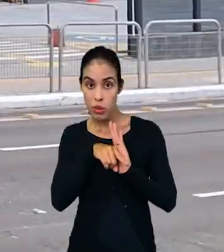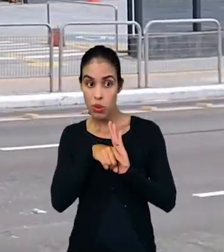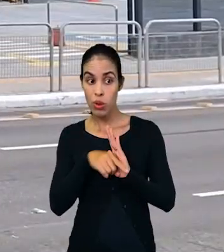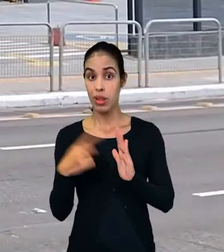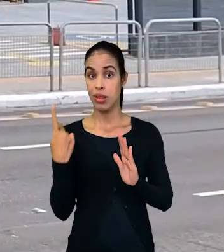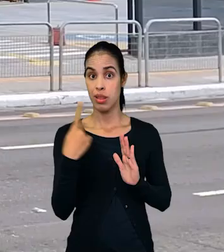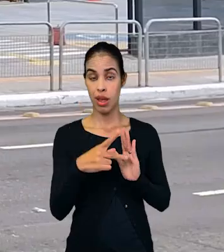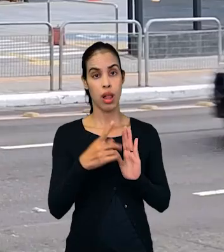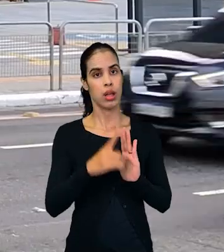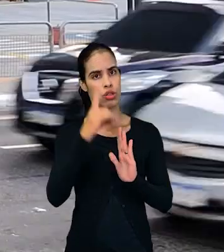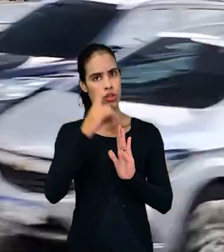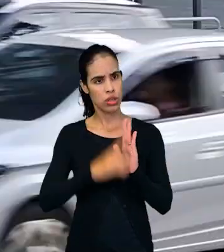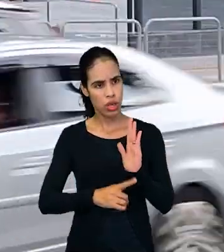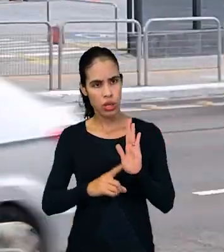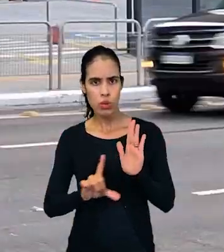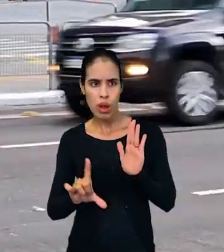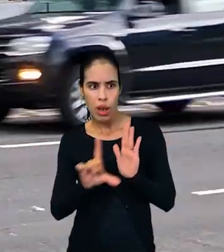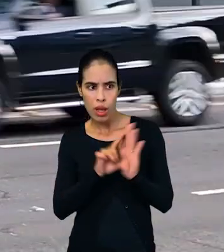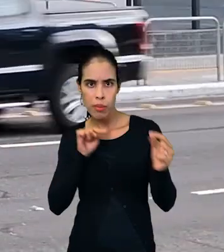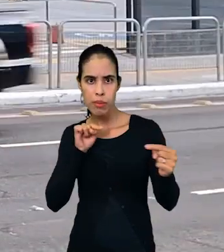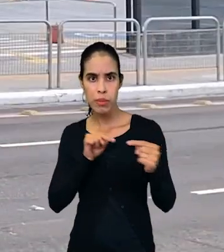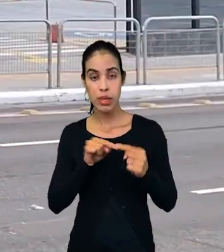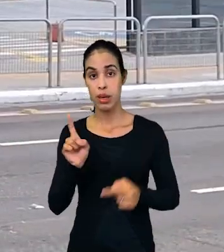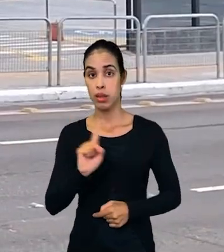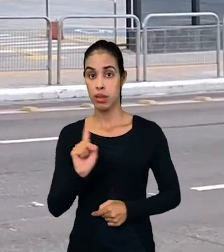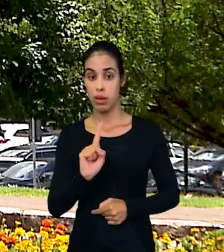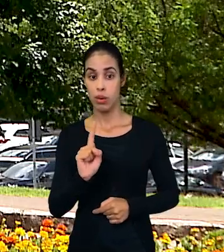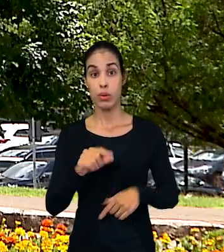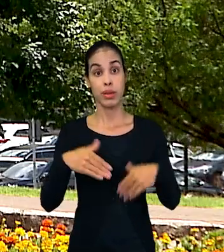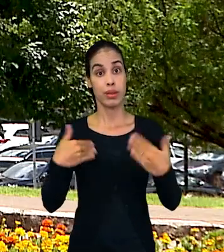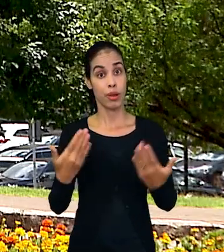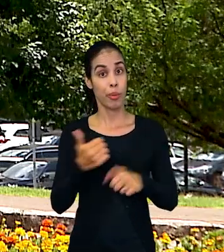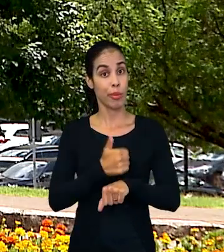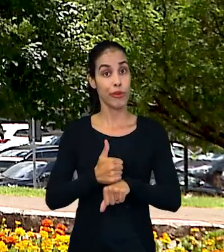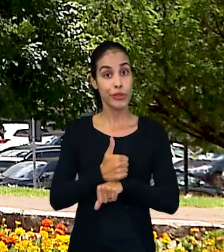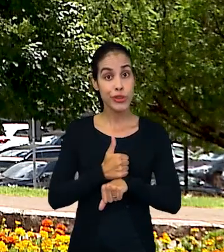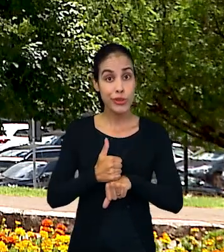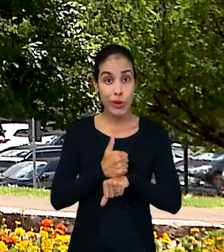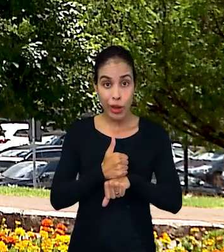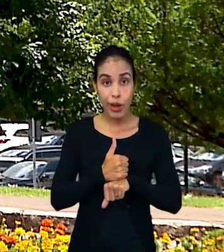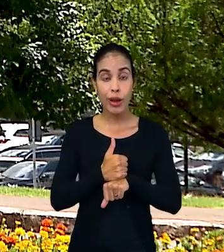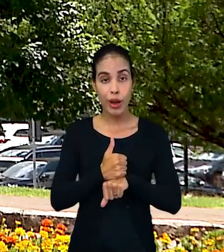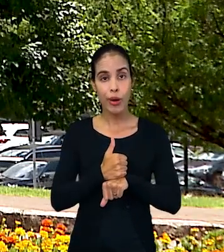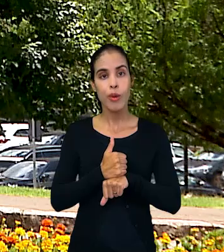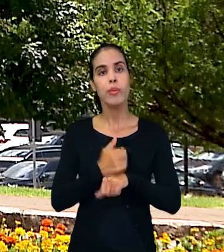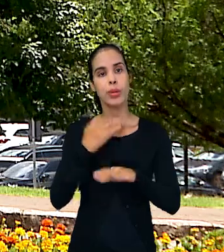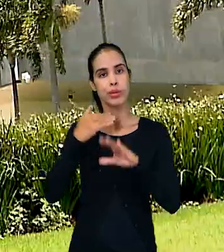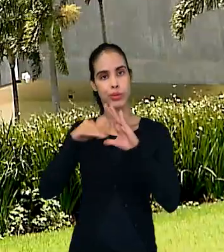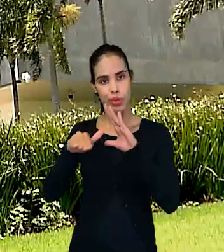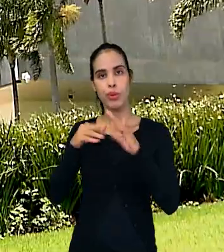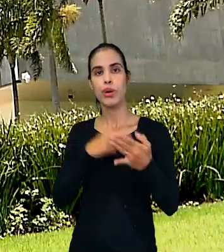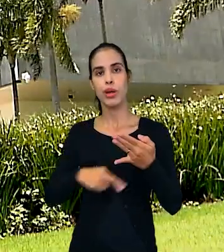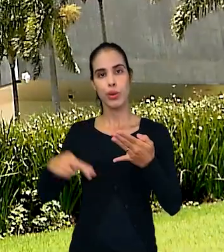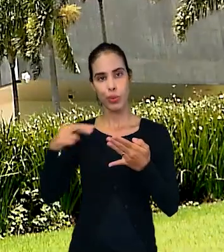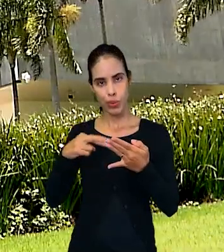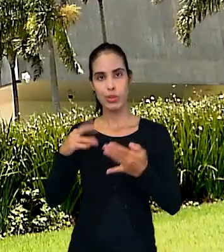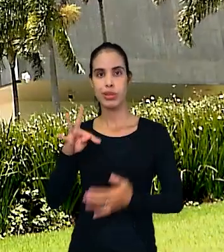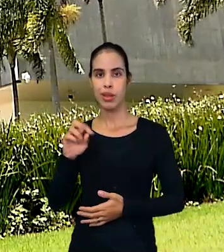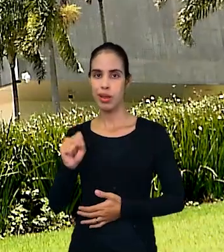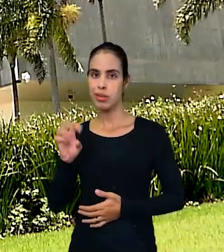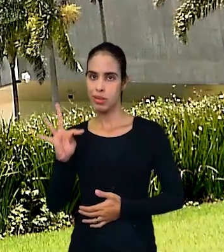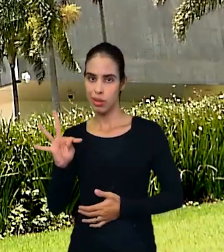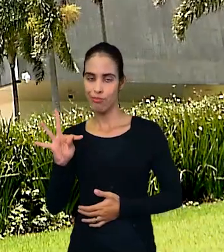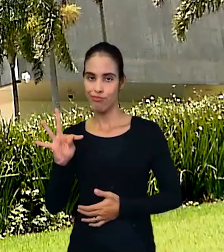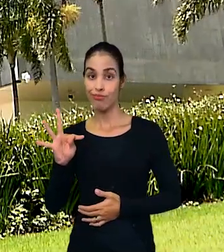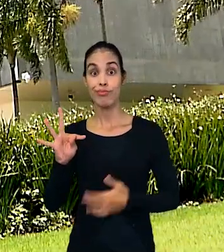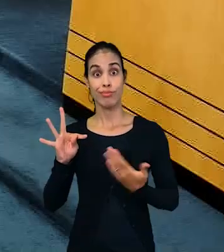TRT considerou que o direito não está previsto em lei. A negativa levou a profissional a entrar com recurso no Tribunal